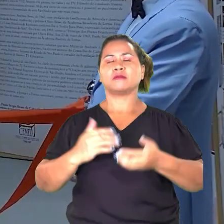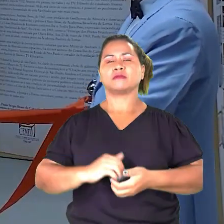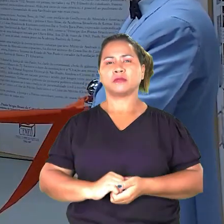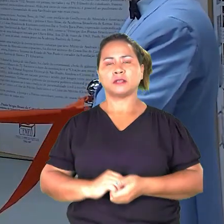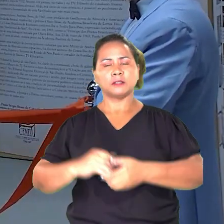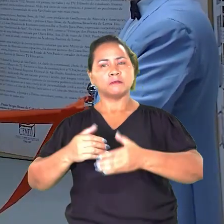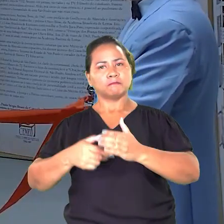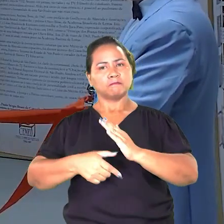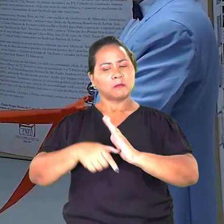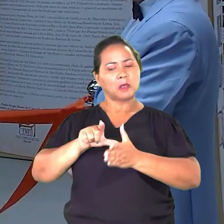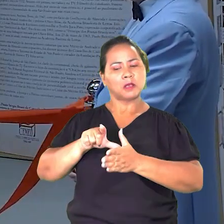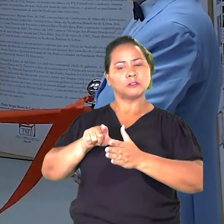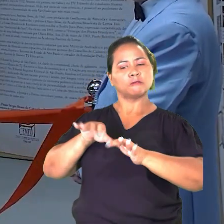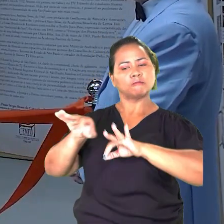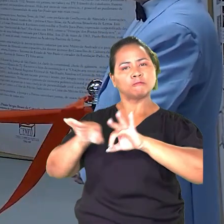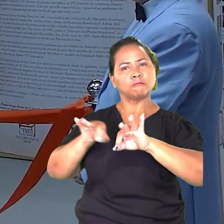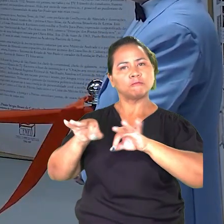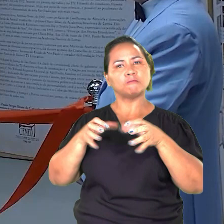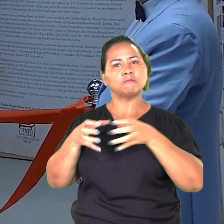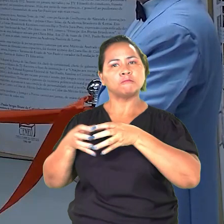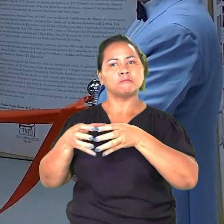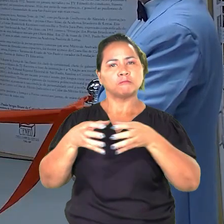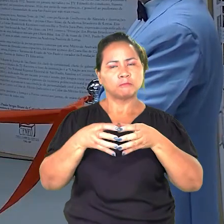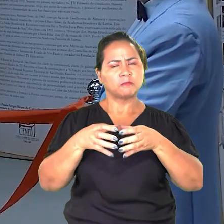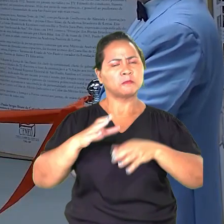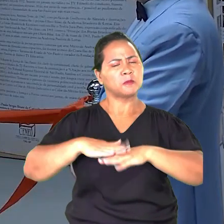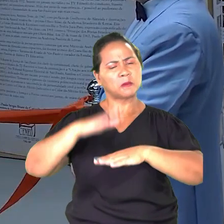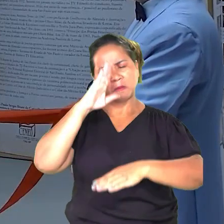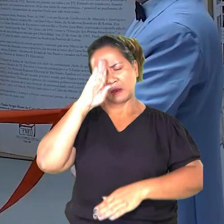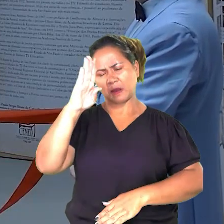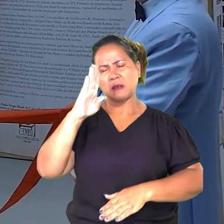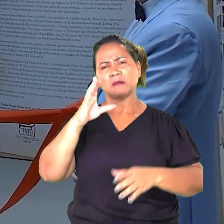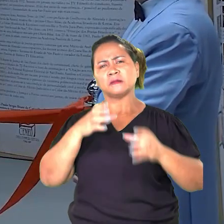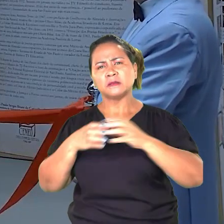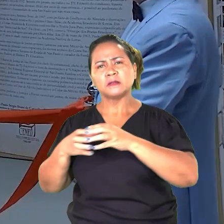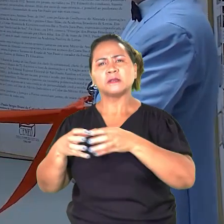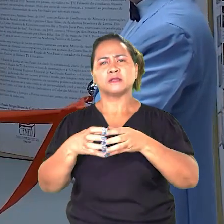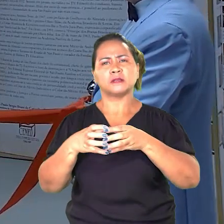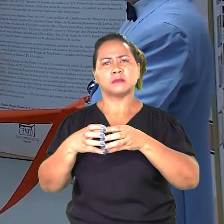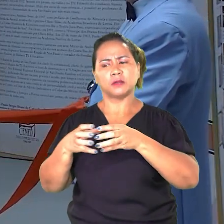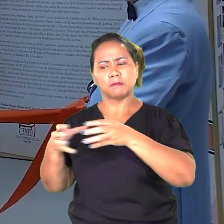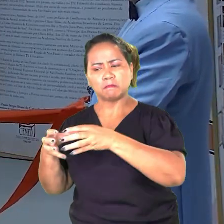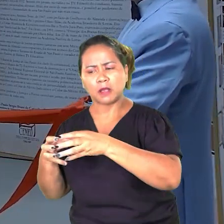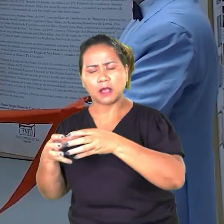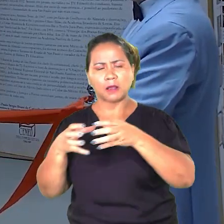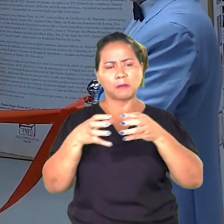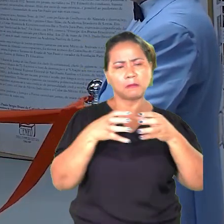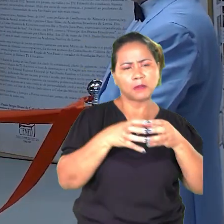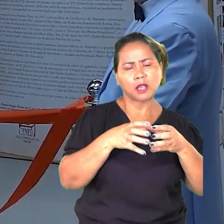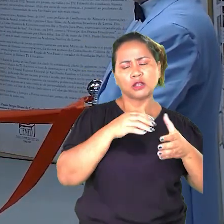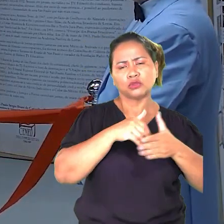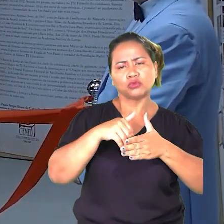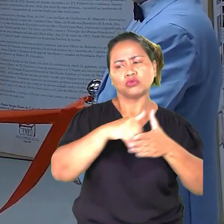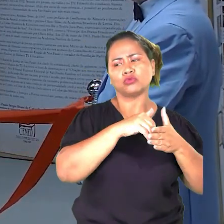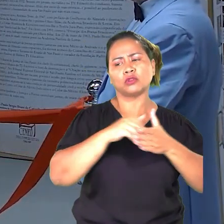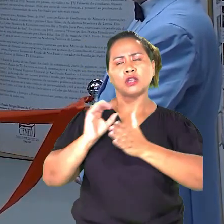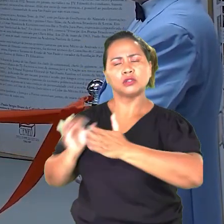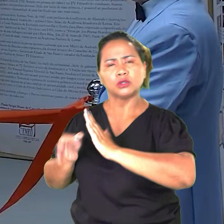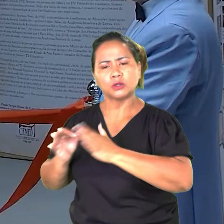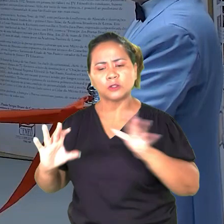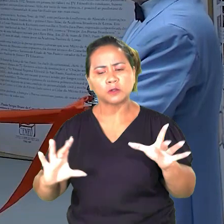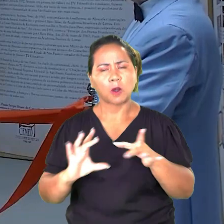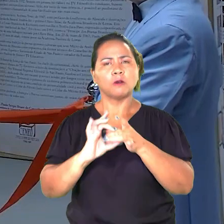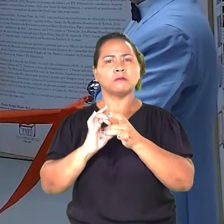Justiça, a participação nesse evento, tanto na parte preparatória como hoje, foi de suma importância.